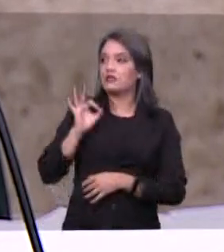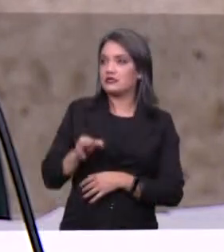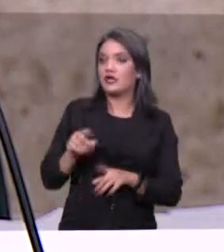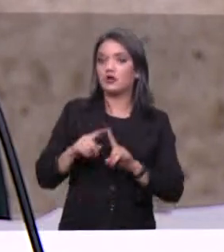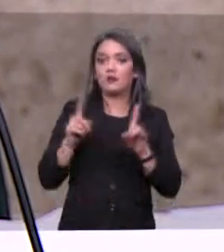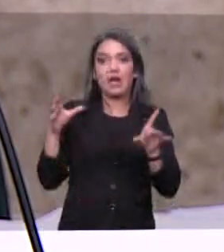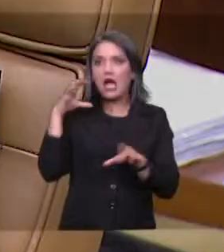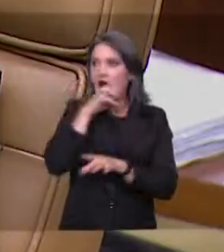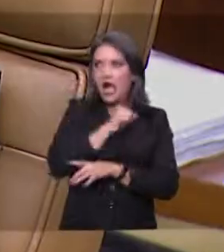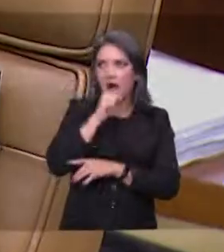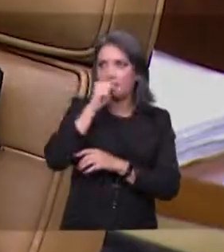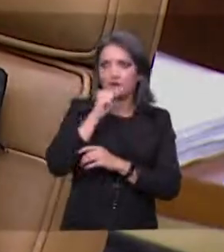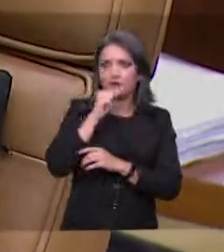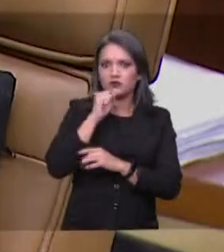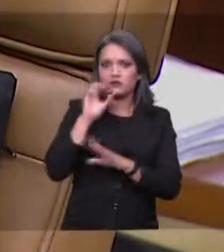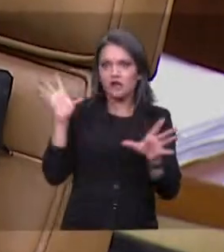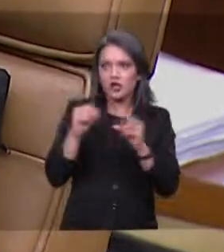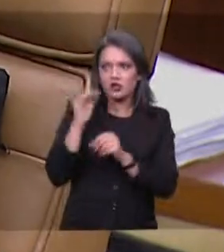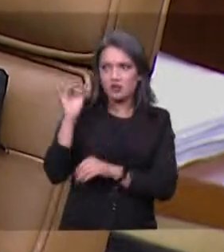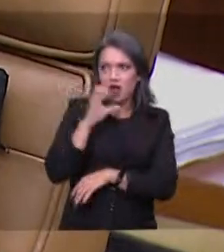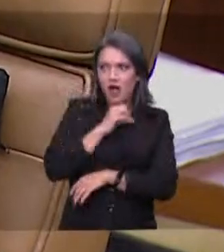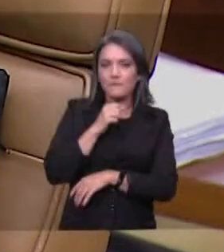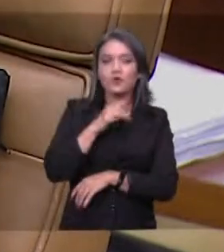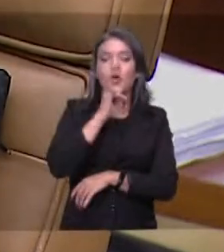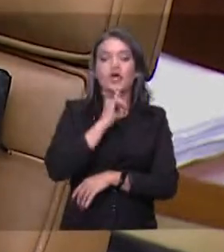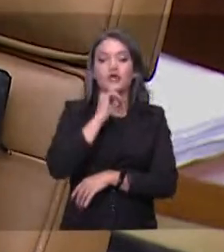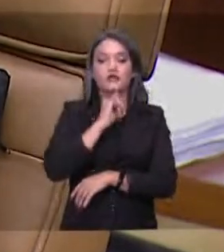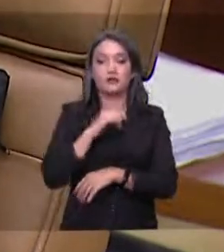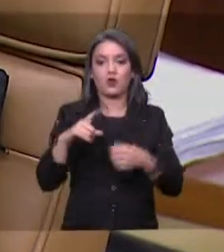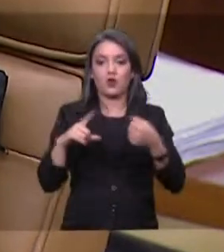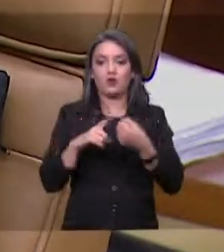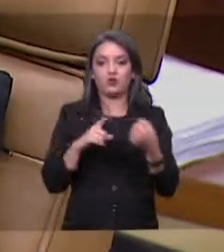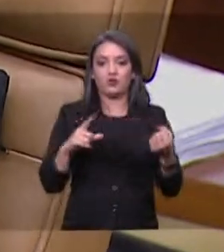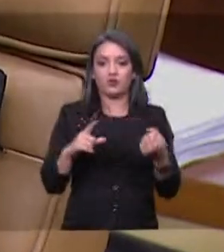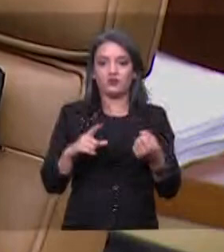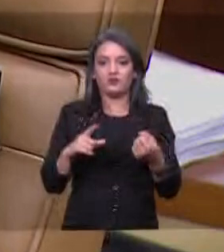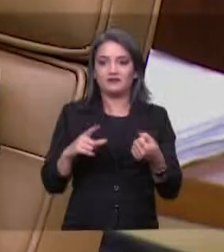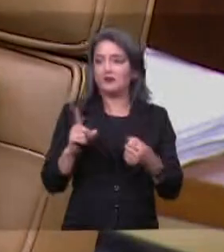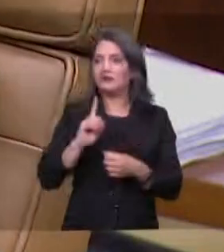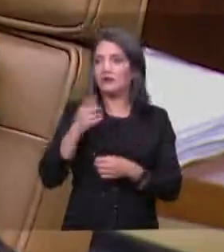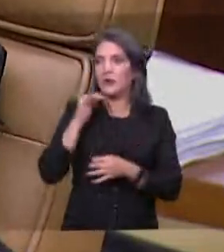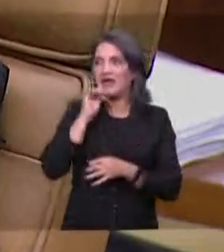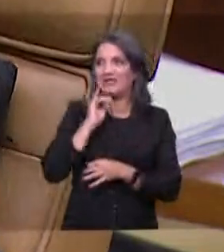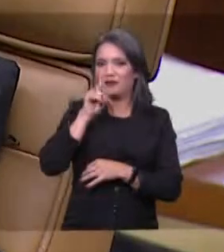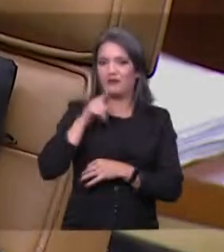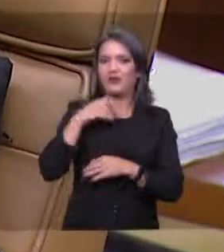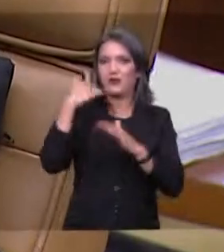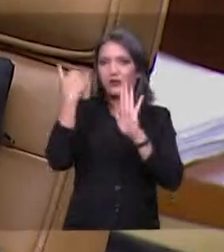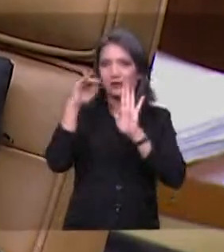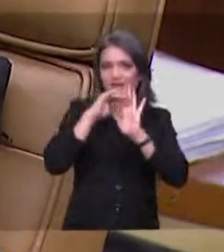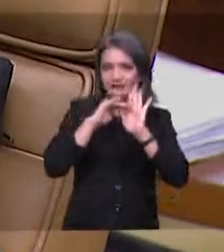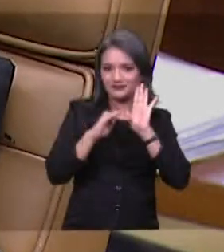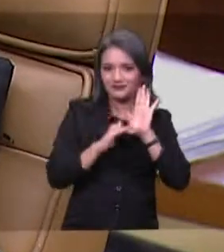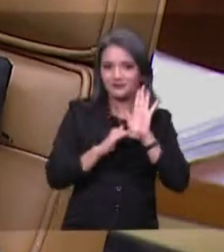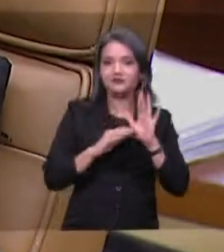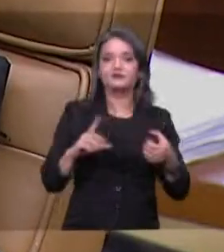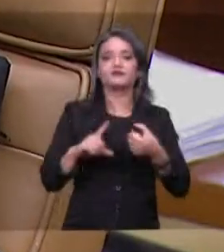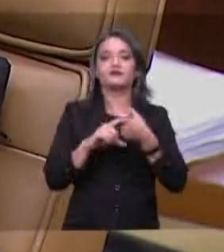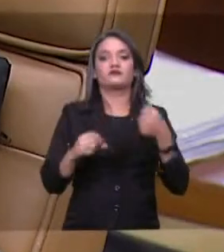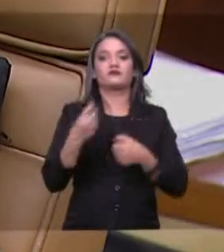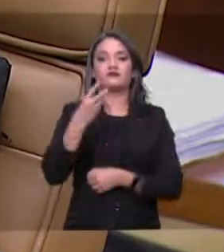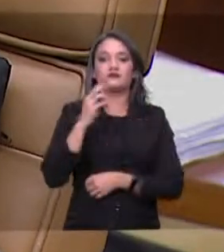mas é rápido. Então, só para, por exemplo, no artigo 3... Não é por exemplo, estou seguindo a tabela aqui. O artigo